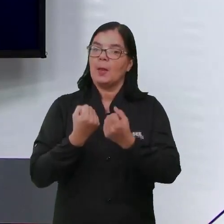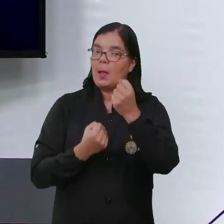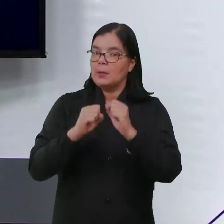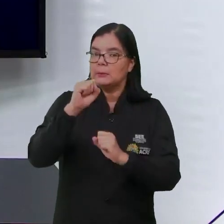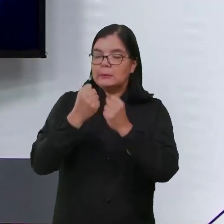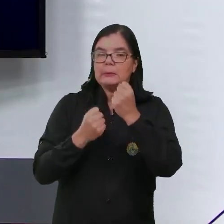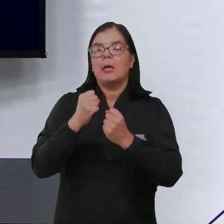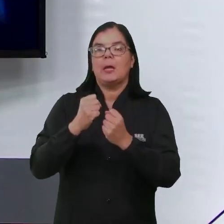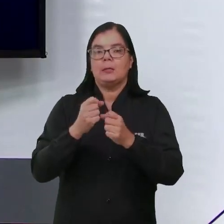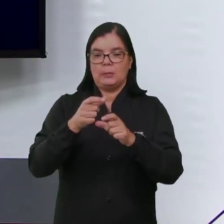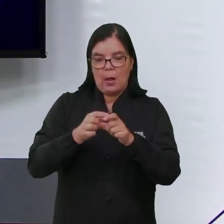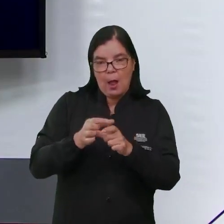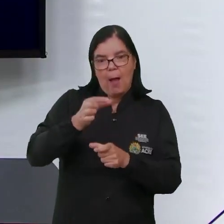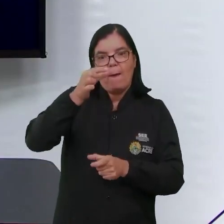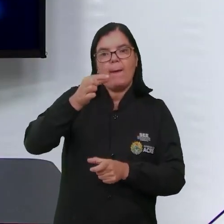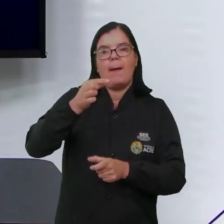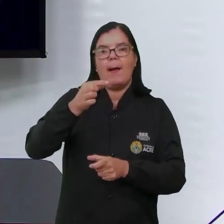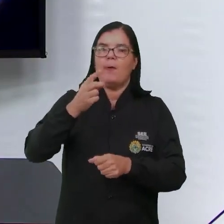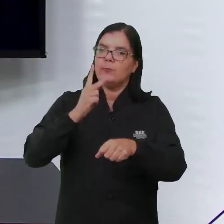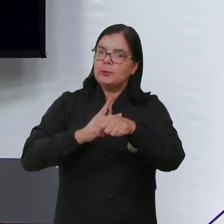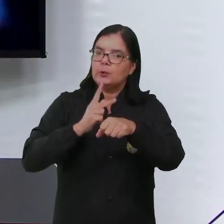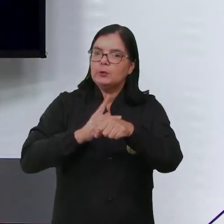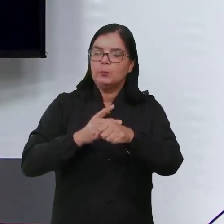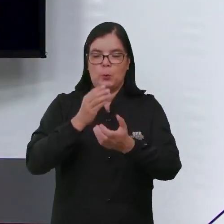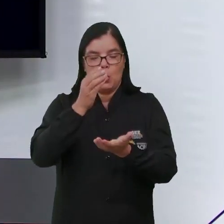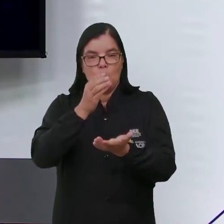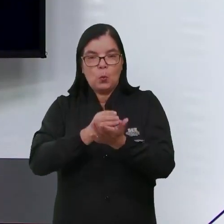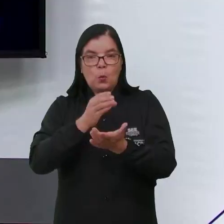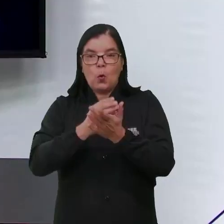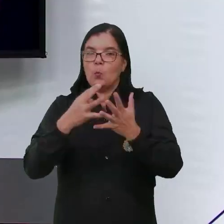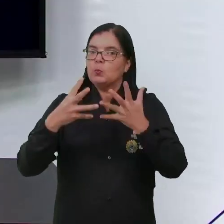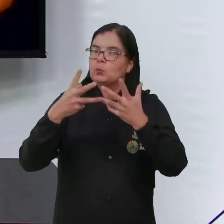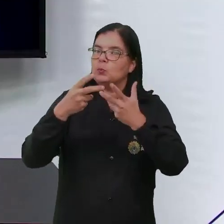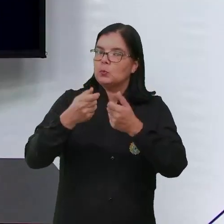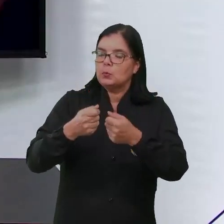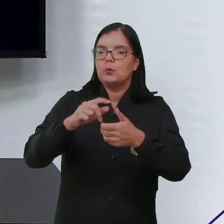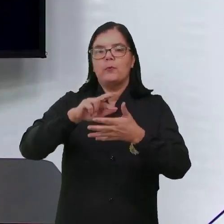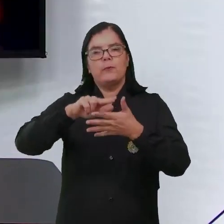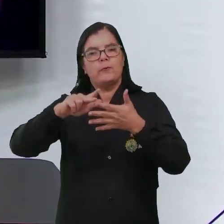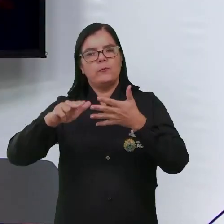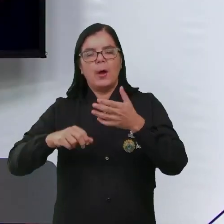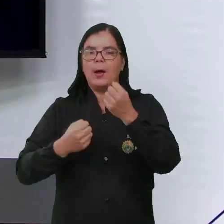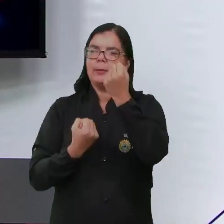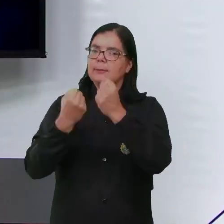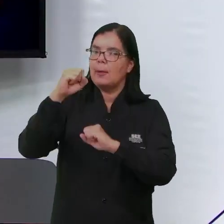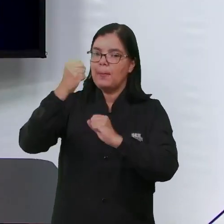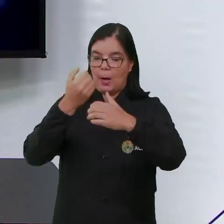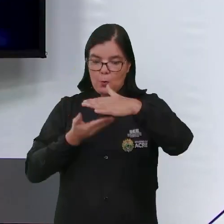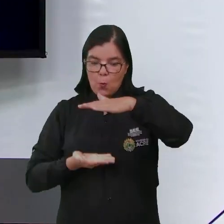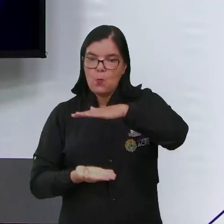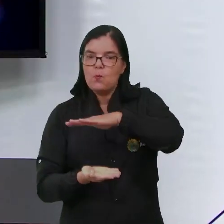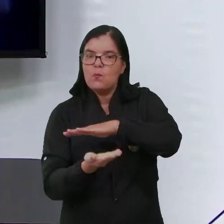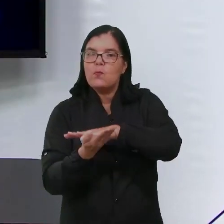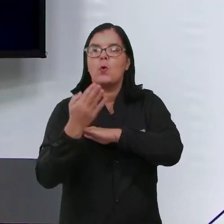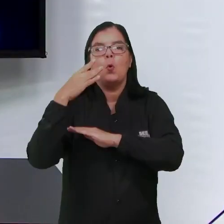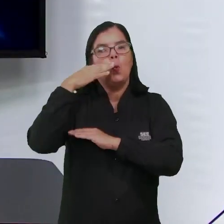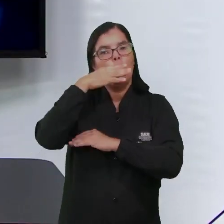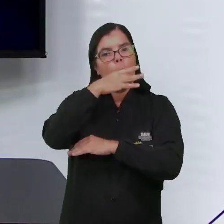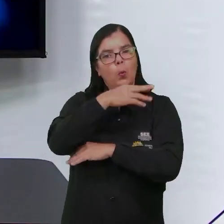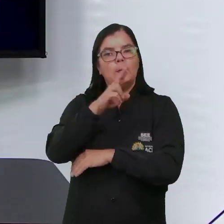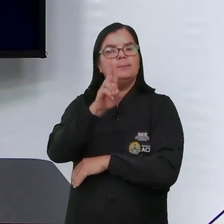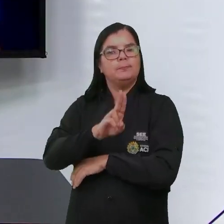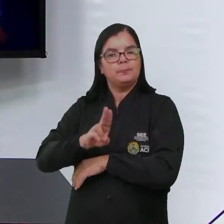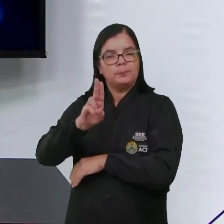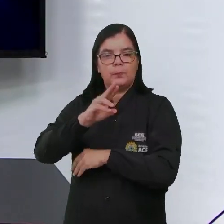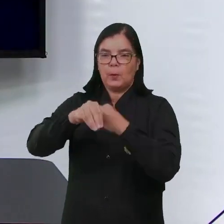exemplo, as garrafas de vidro, os copos, né, então tem todo um aparato, tem várias máquinas e fornos, né, que são utilizados, né, então a